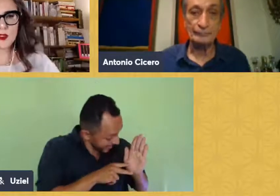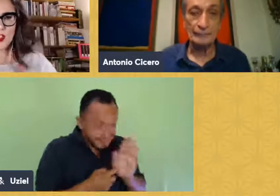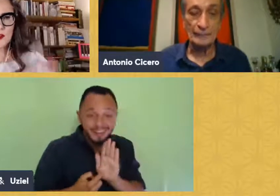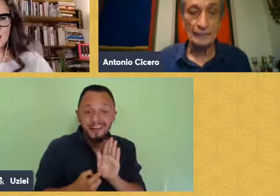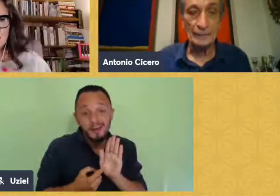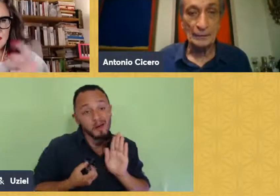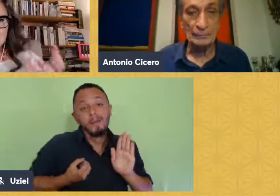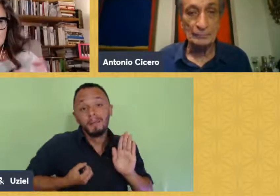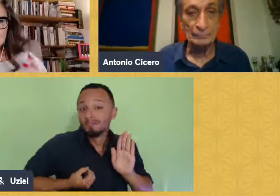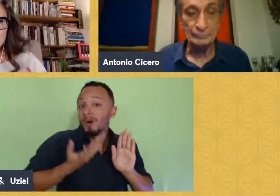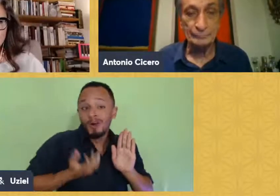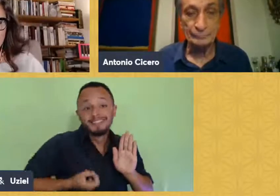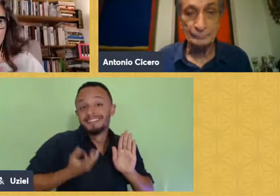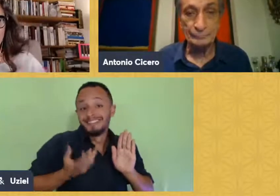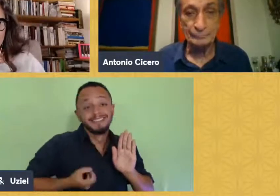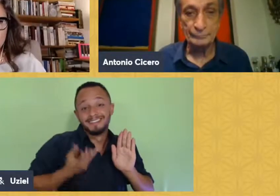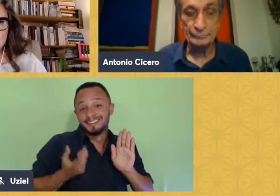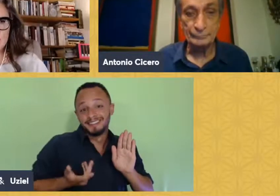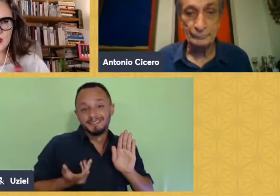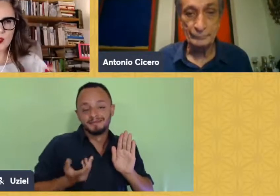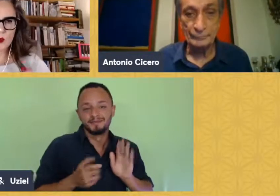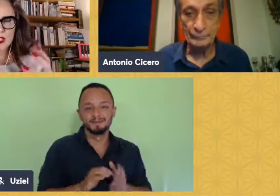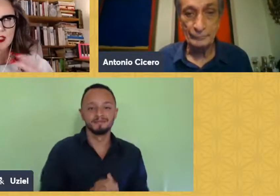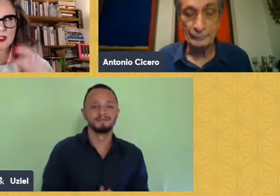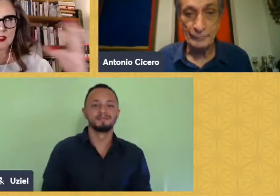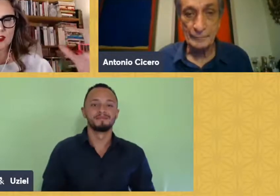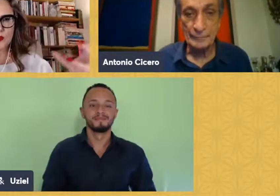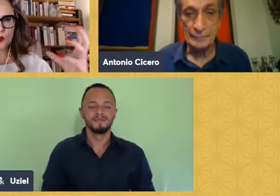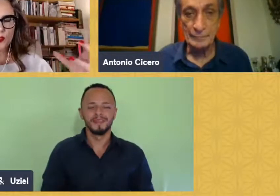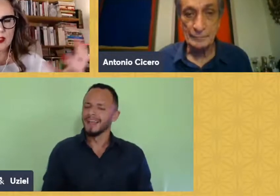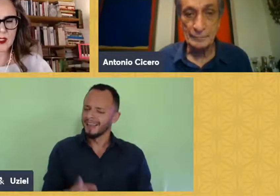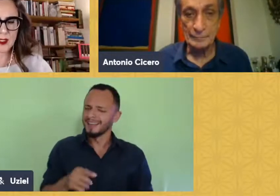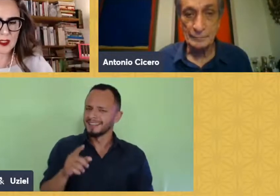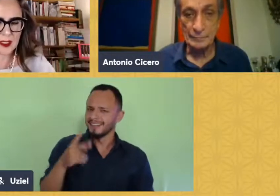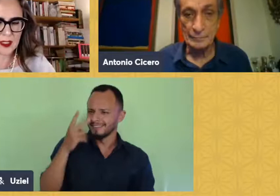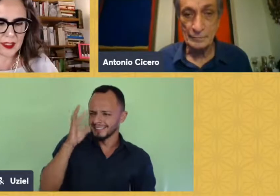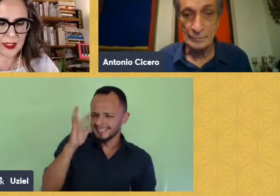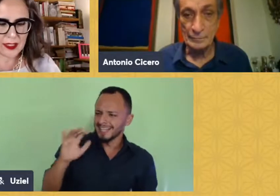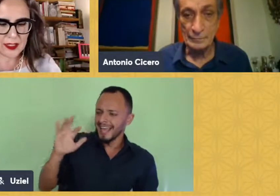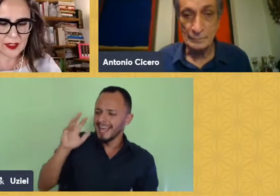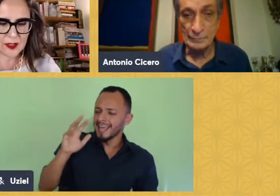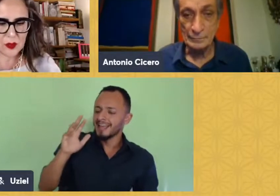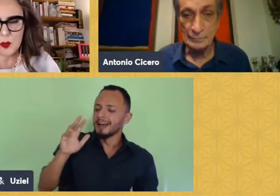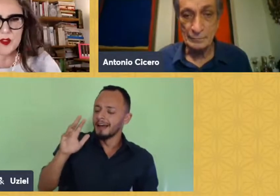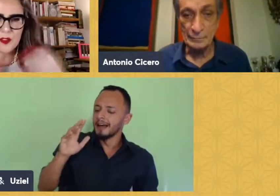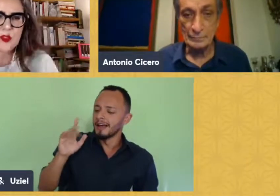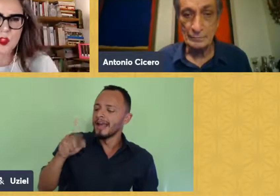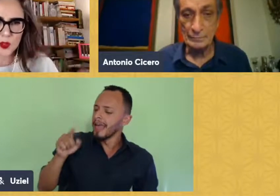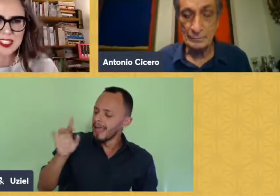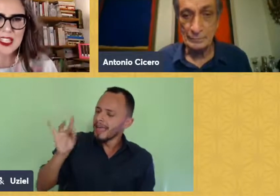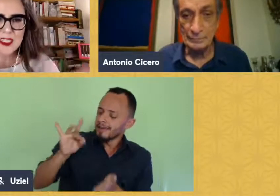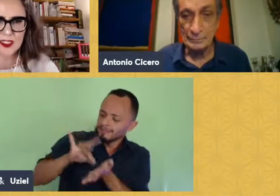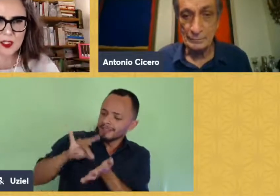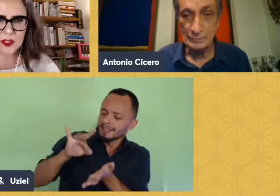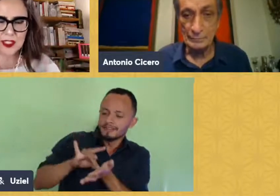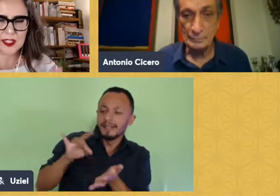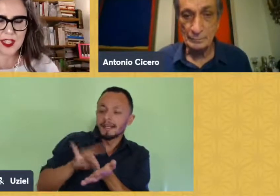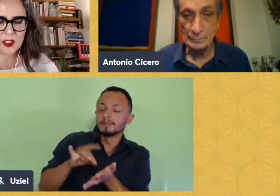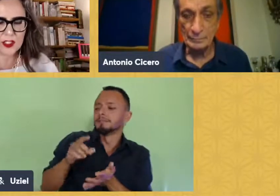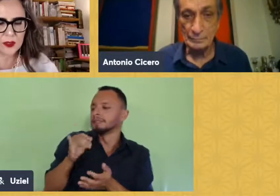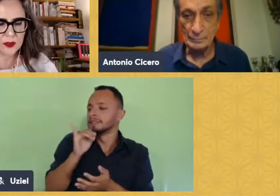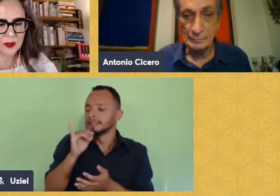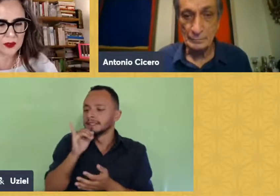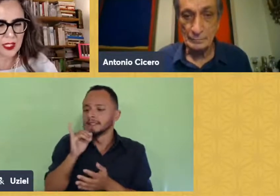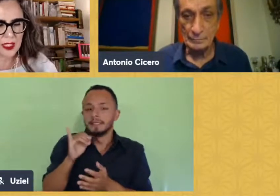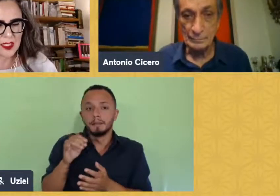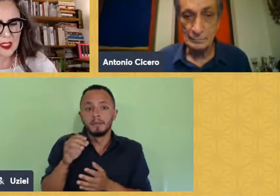Acho que o Tati fala dessa ideia dos recursos, né? Que como se a letra de música, como se os autores da canção, na verdade,